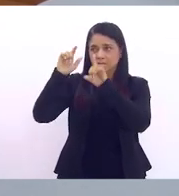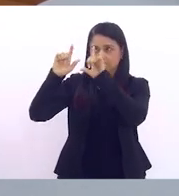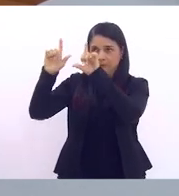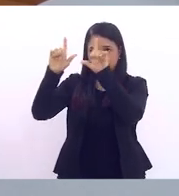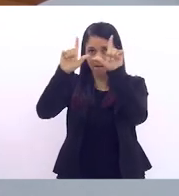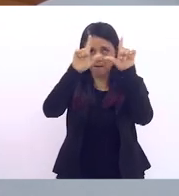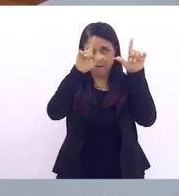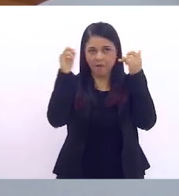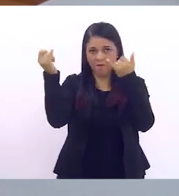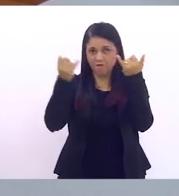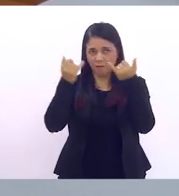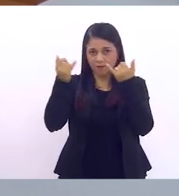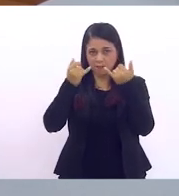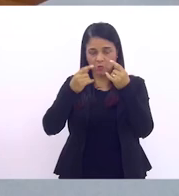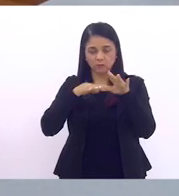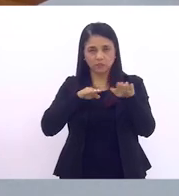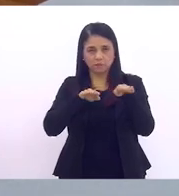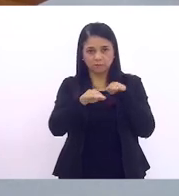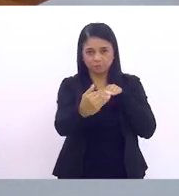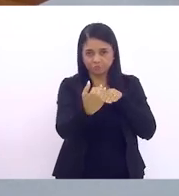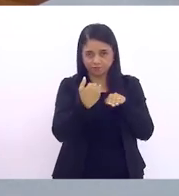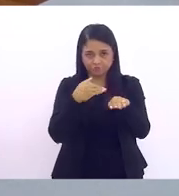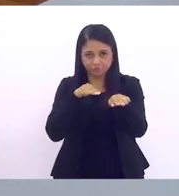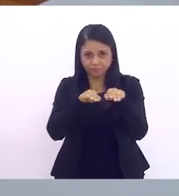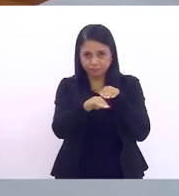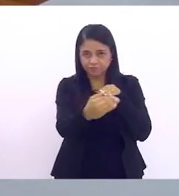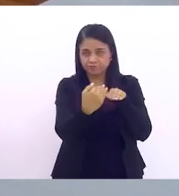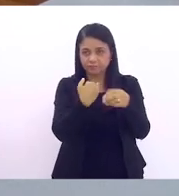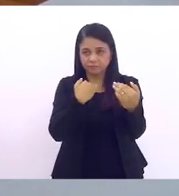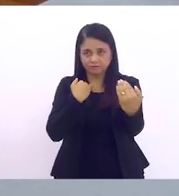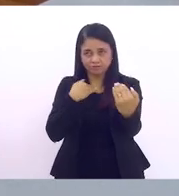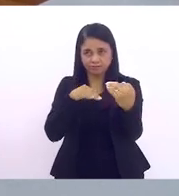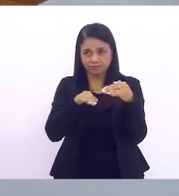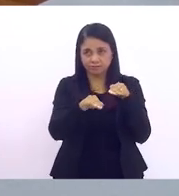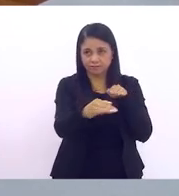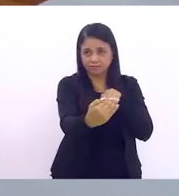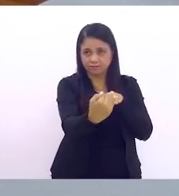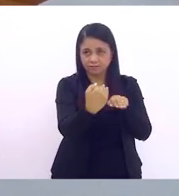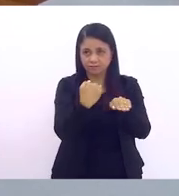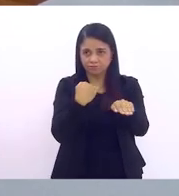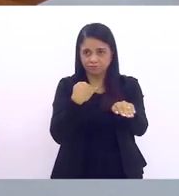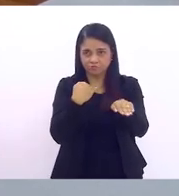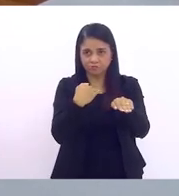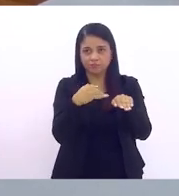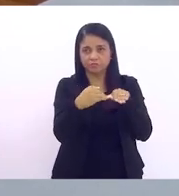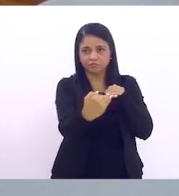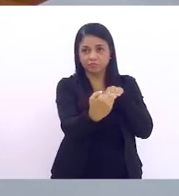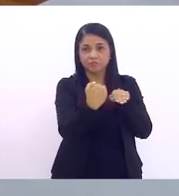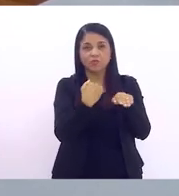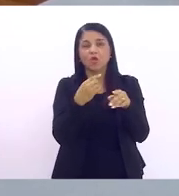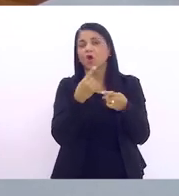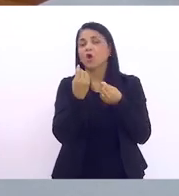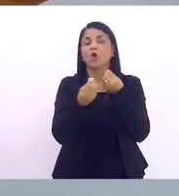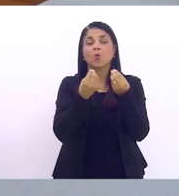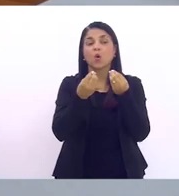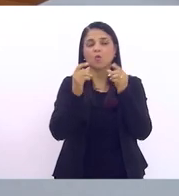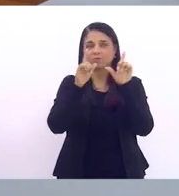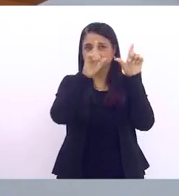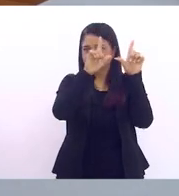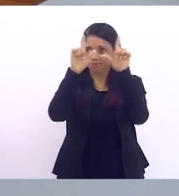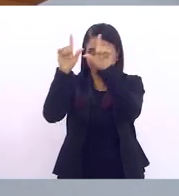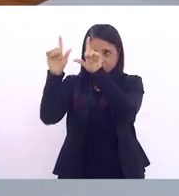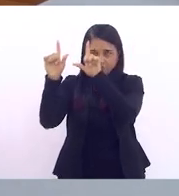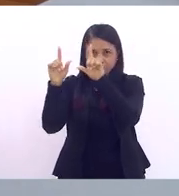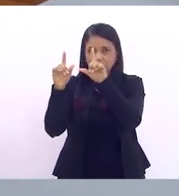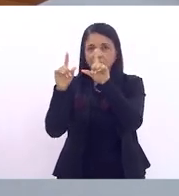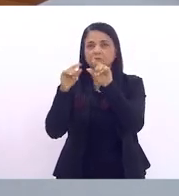longo da Via eu coloquei ali algumas imagens para vocês ter ideia de como é que traça a sinalização aí